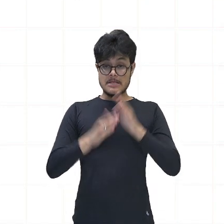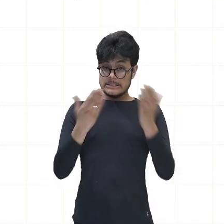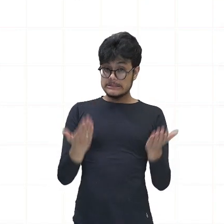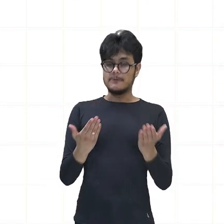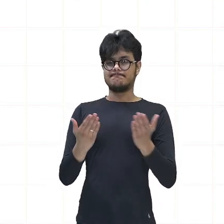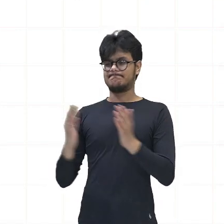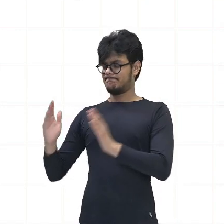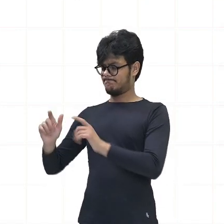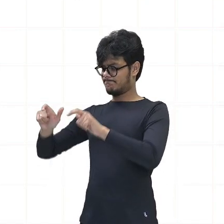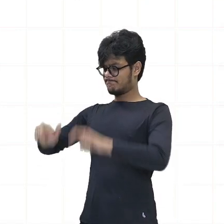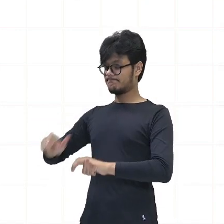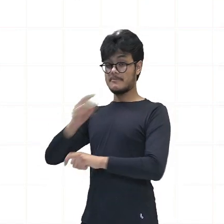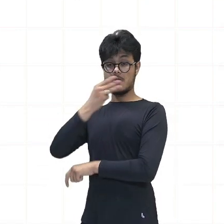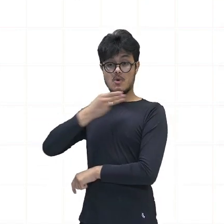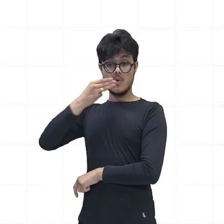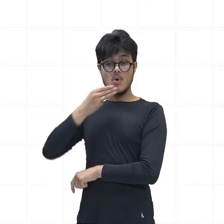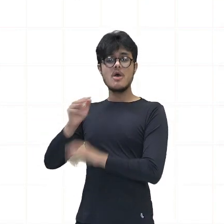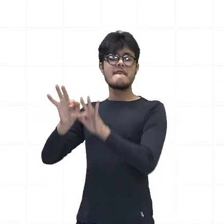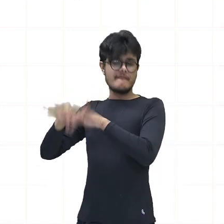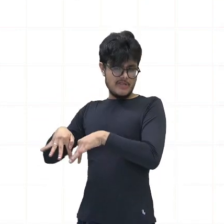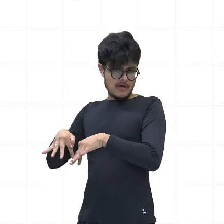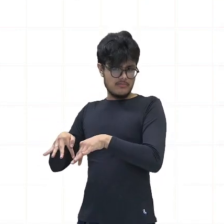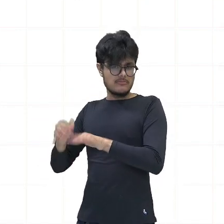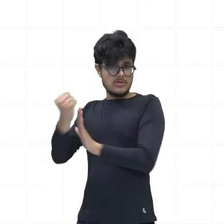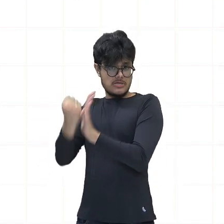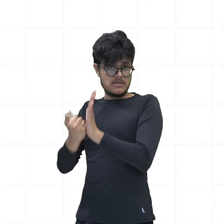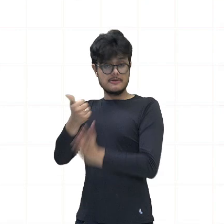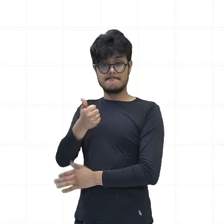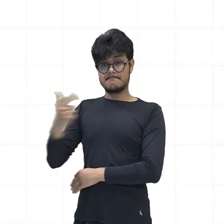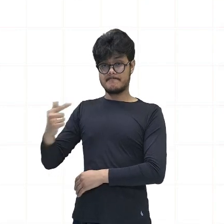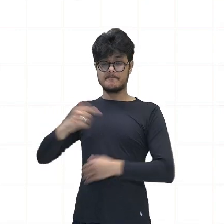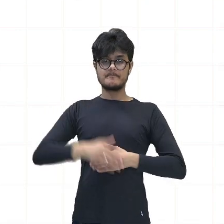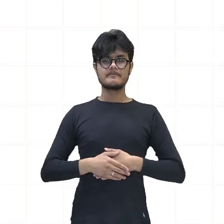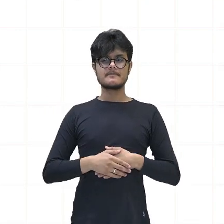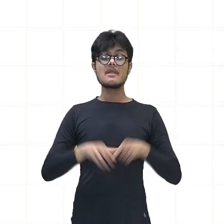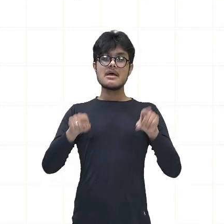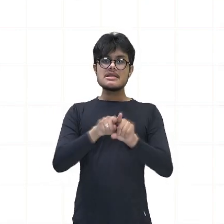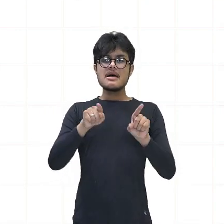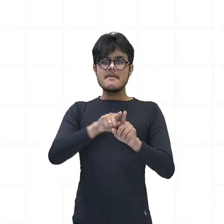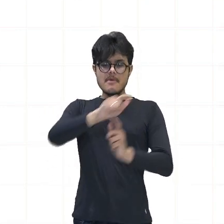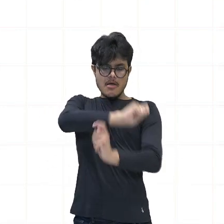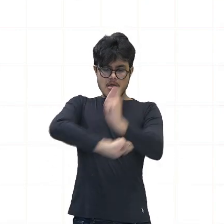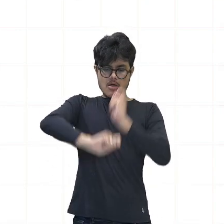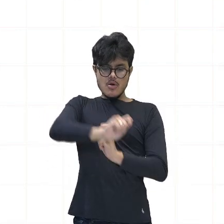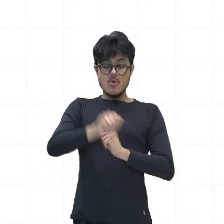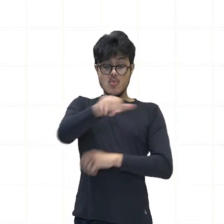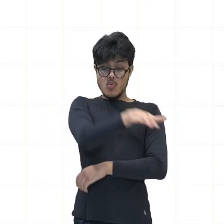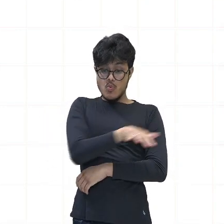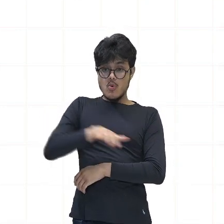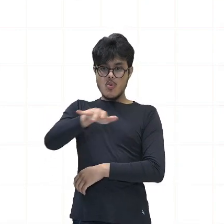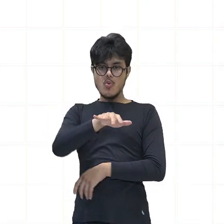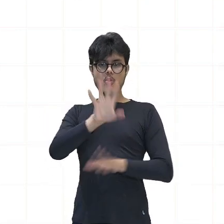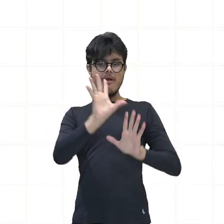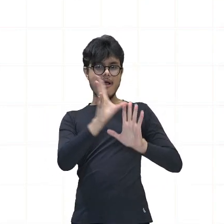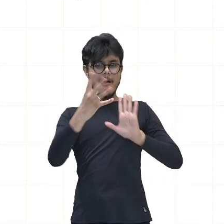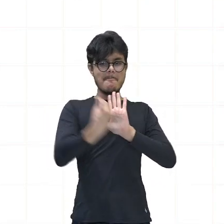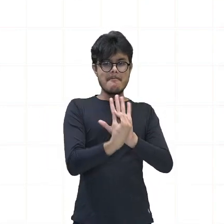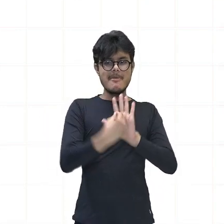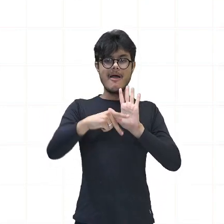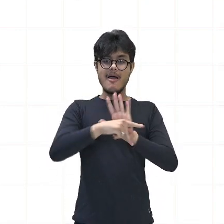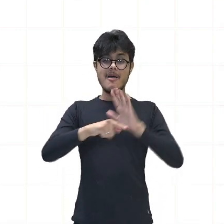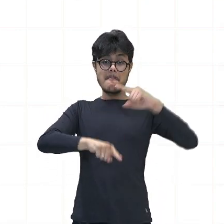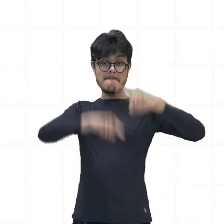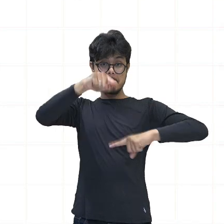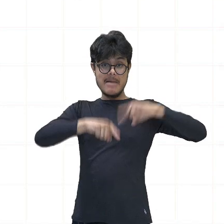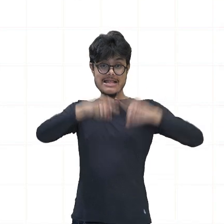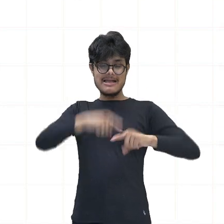somente no final desse século. Nós tivemos também aí a economia das drogas do sertão, né, que